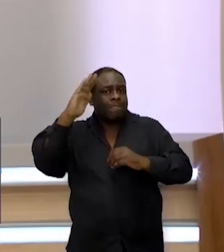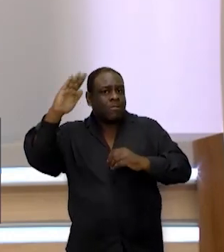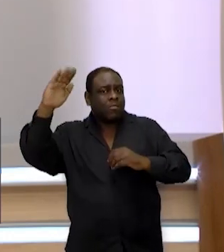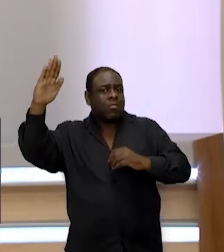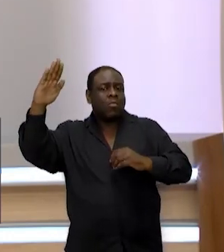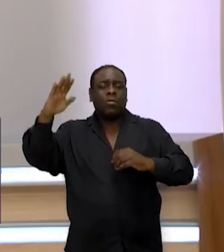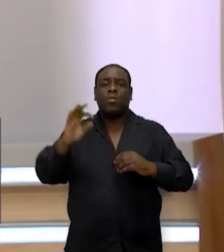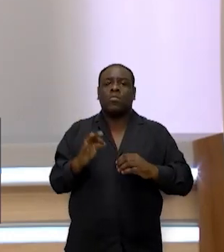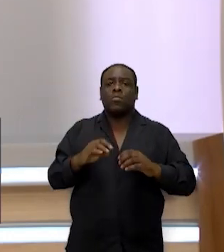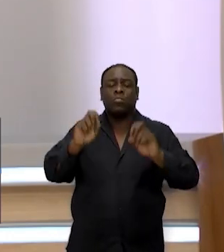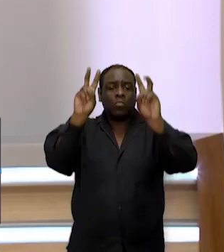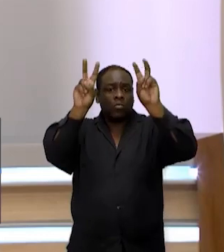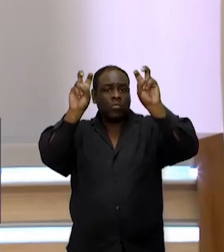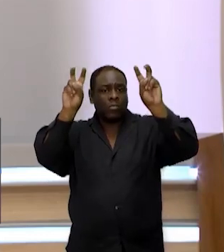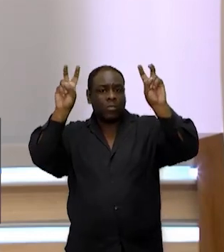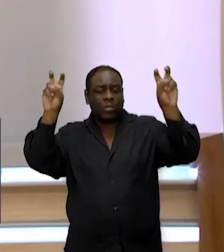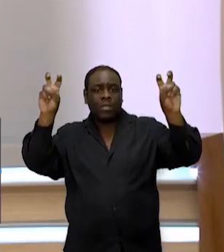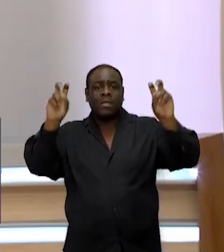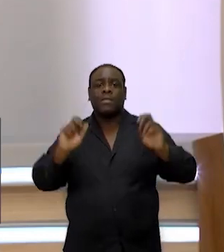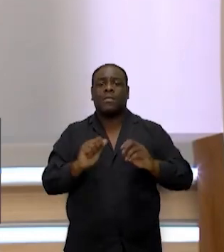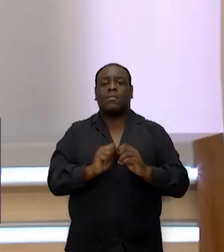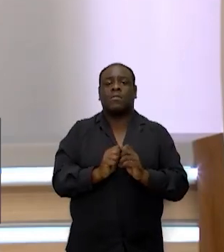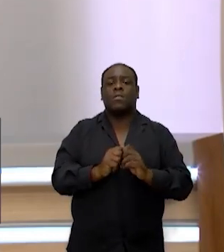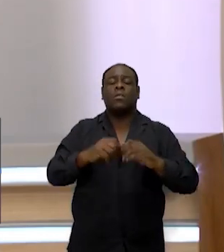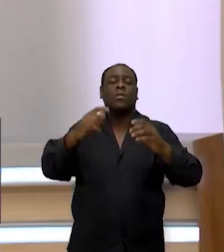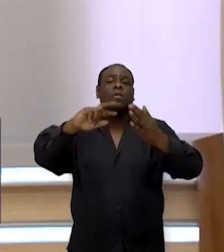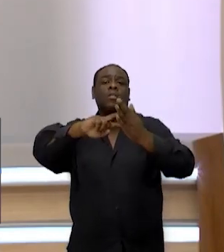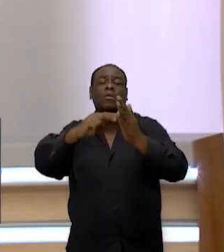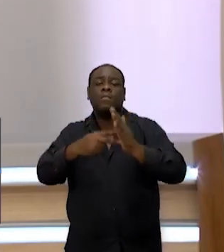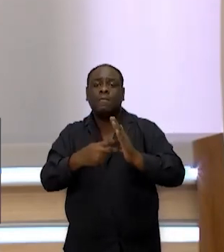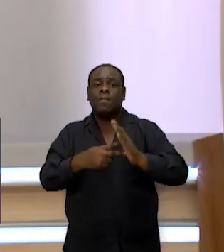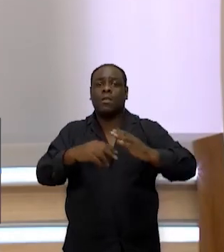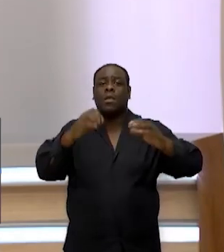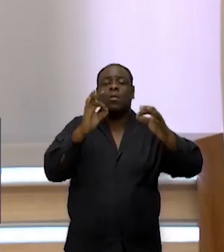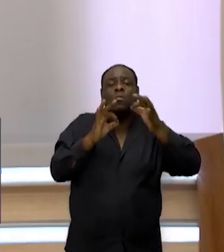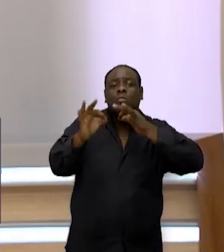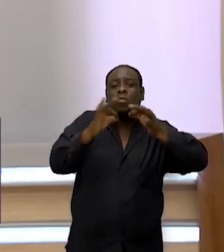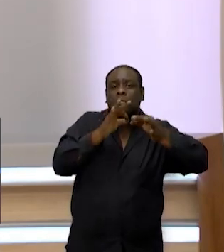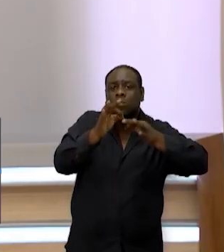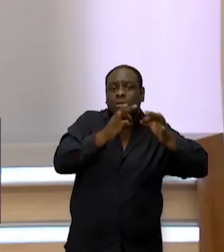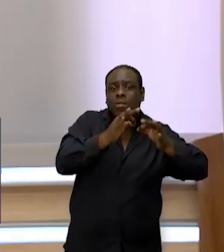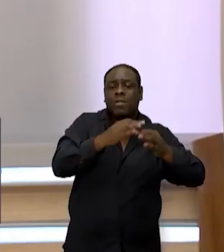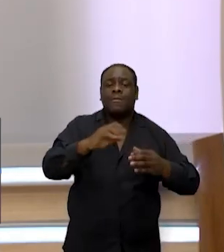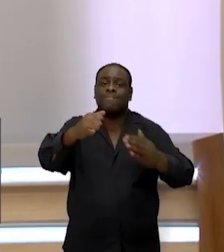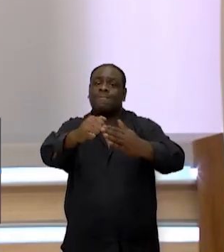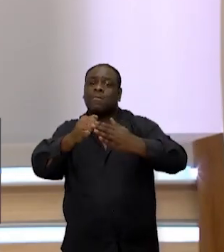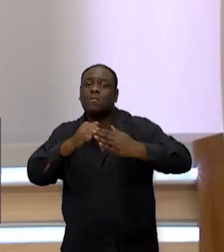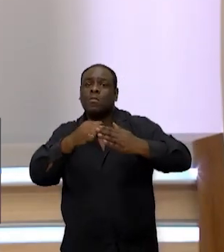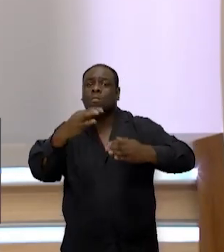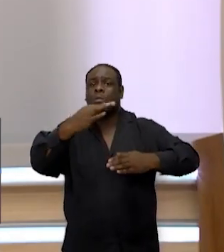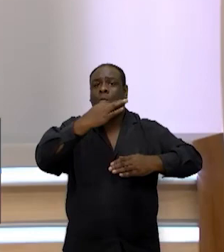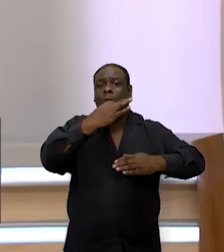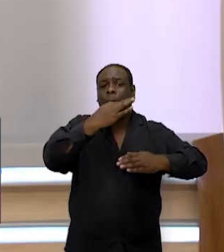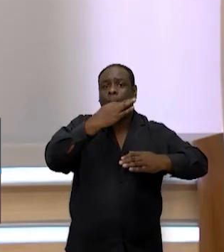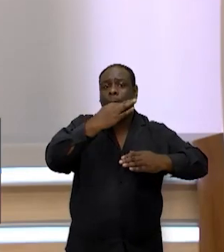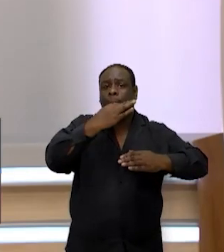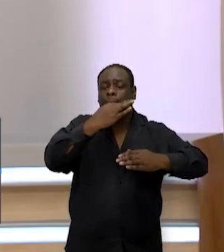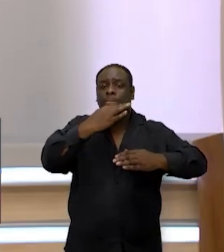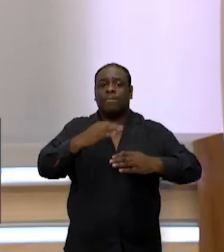sobre o assunto que está sendo falado. Então, isso é argumentar, né? Eu trazer a minha opinião e trazer